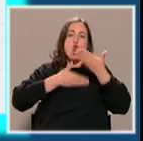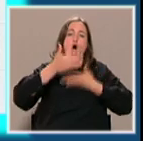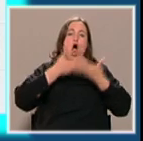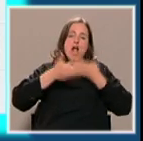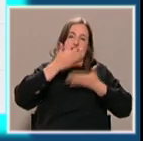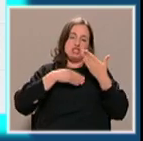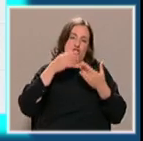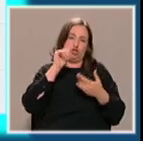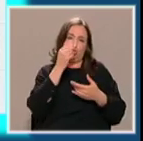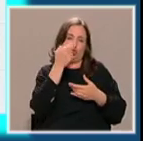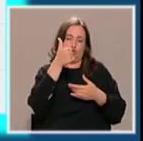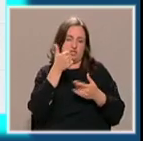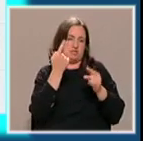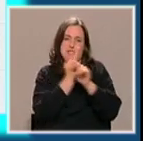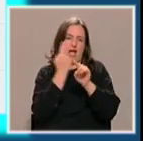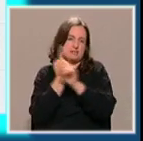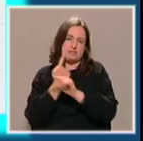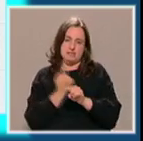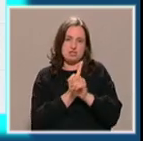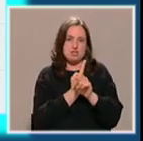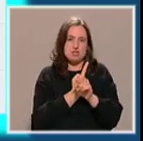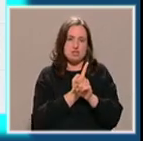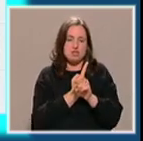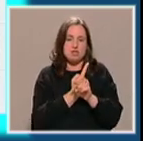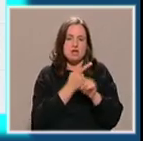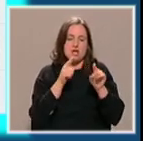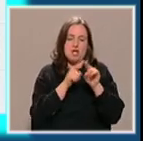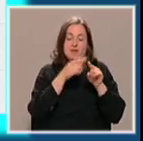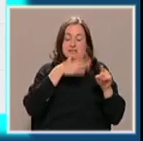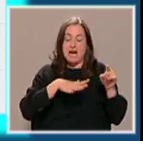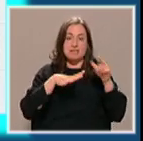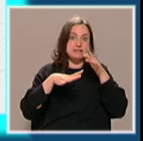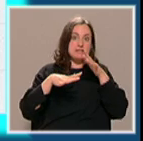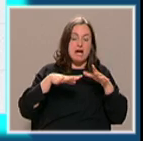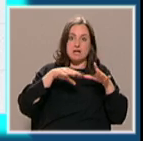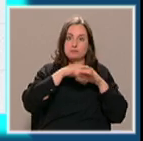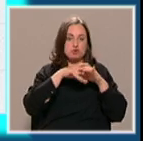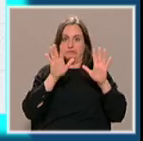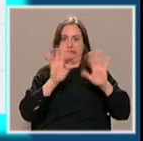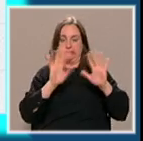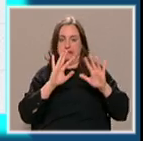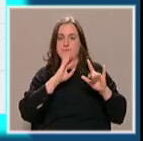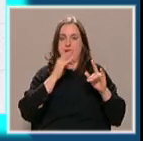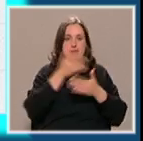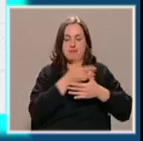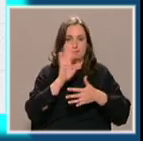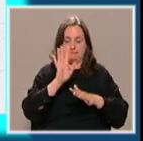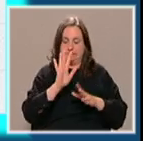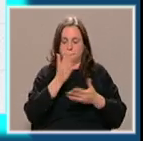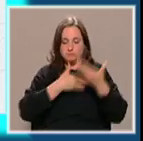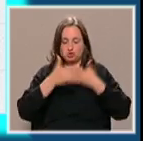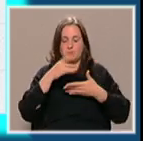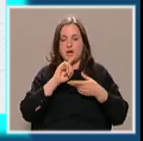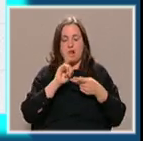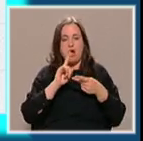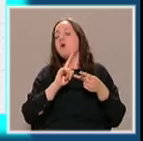sem nunca que haja mistura de sangues. É através do útero materno que